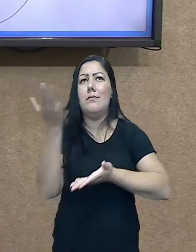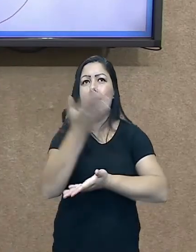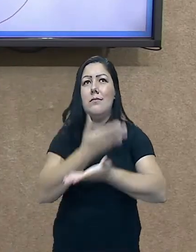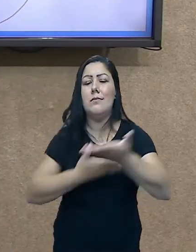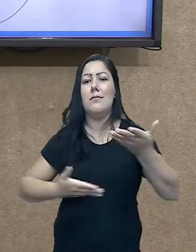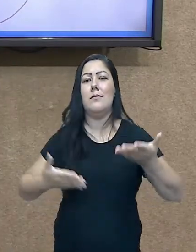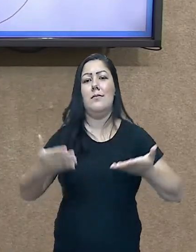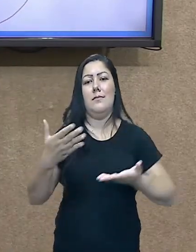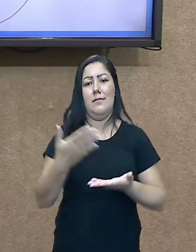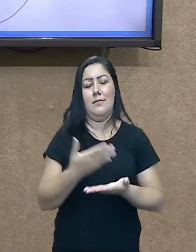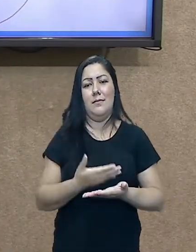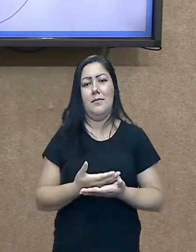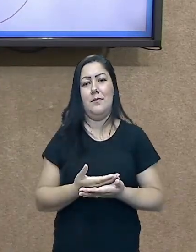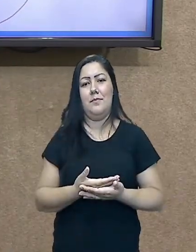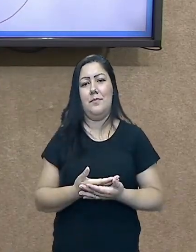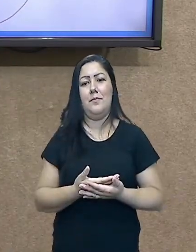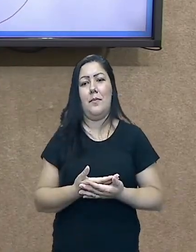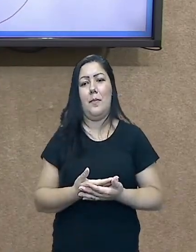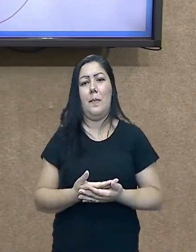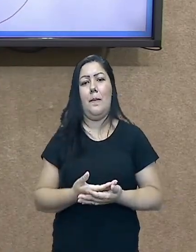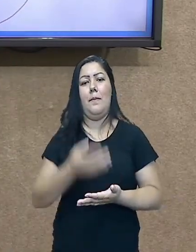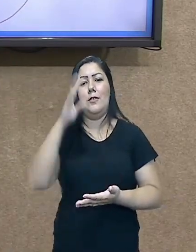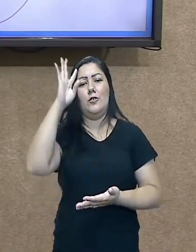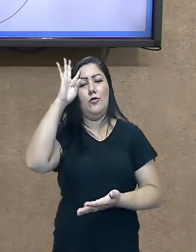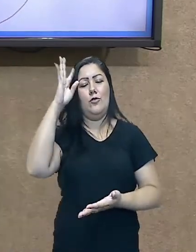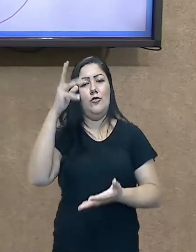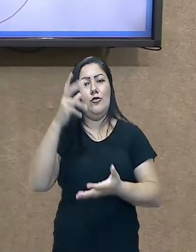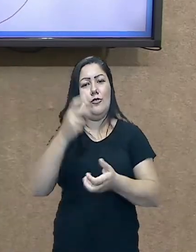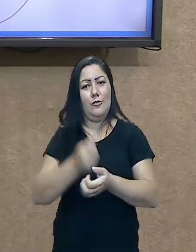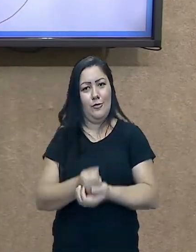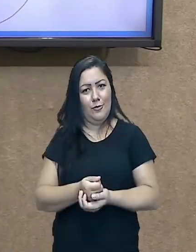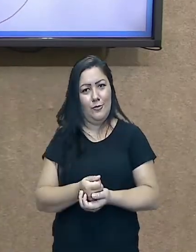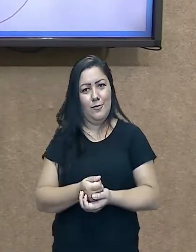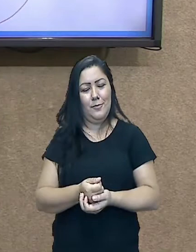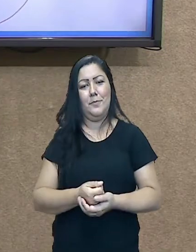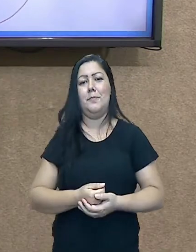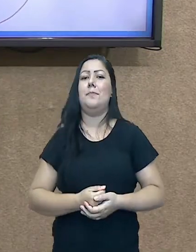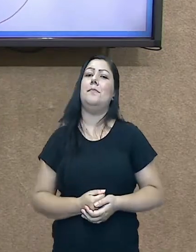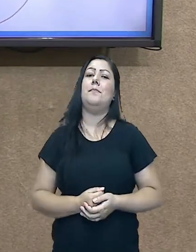poder chegar à conclusão se os portugueses